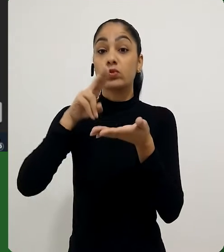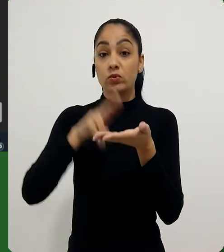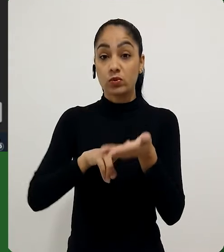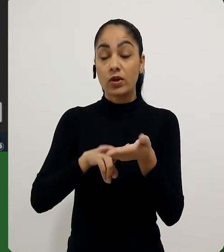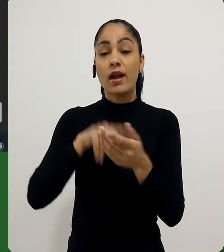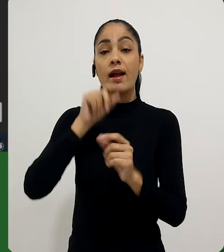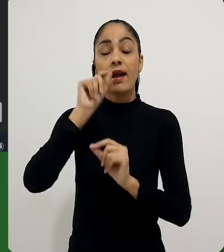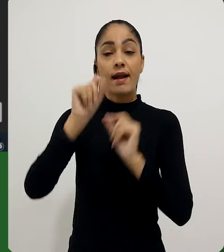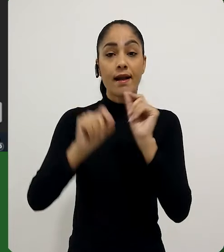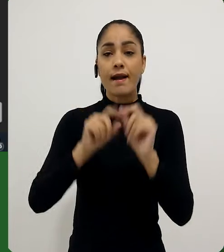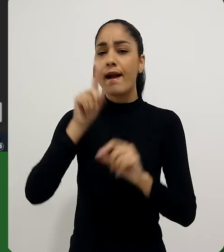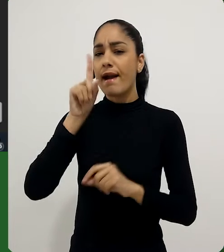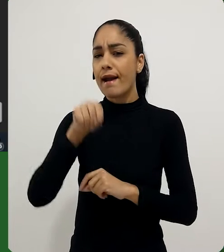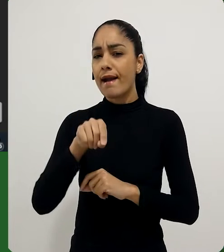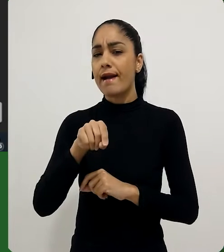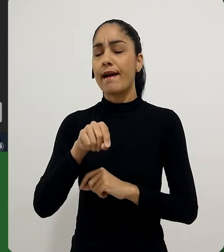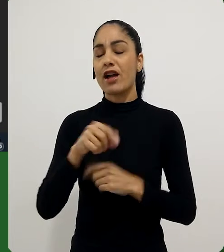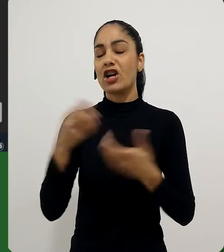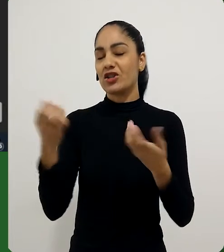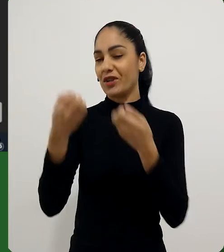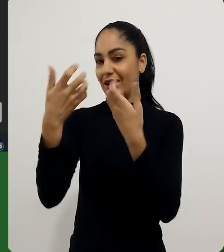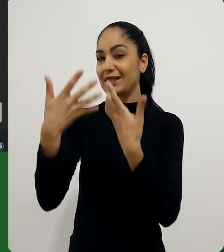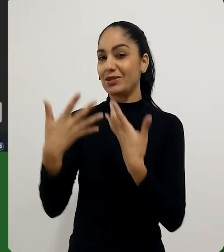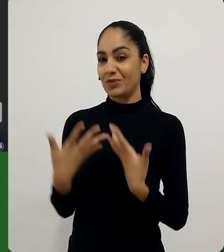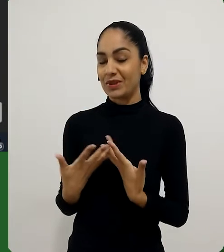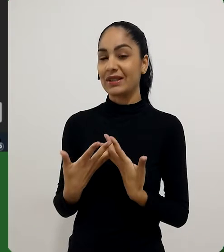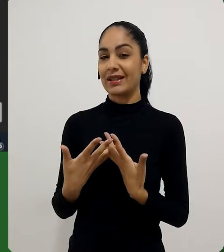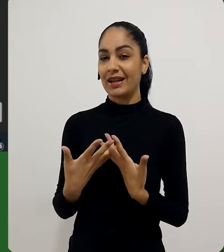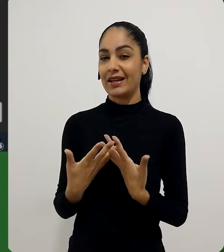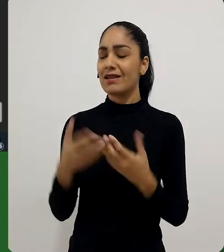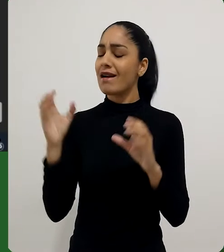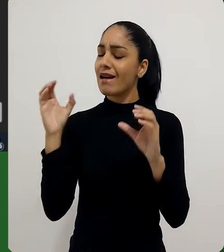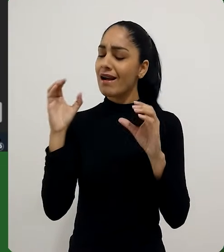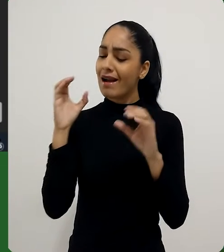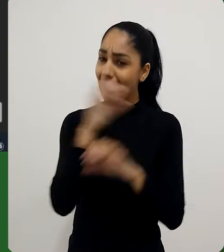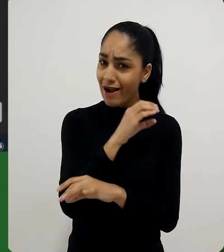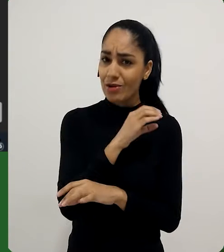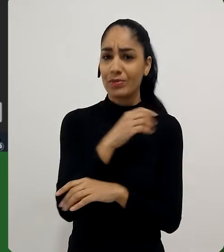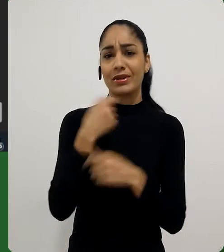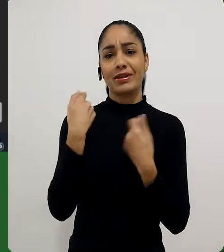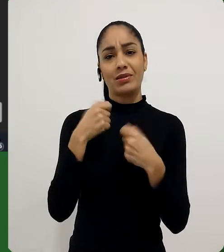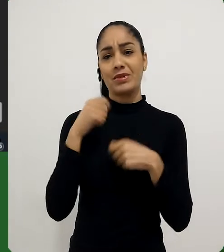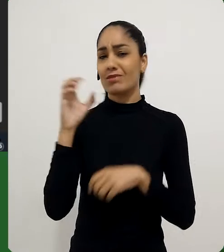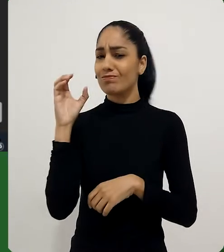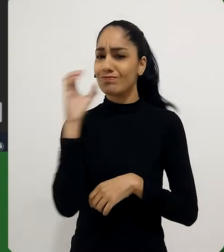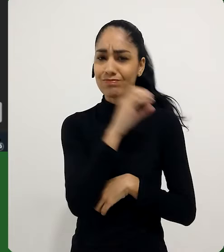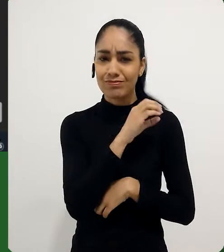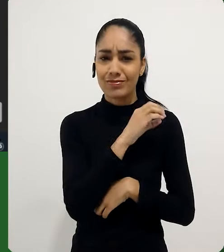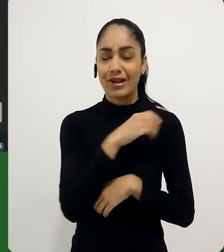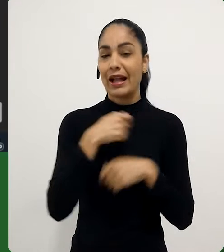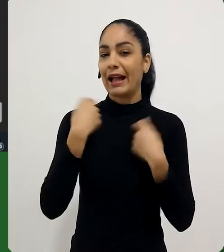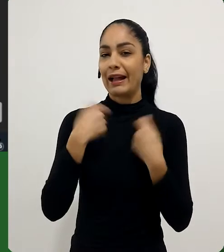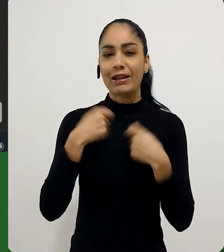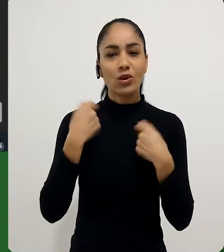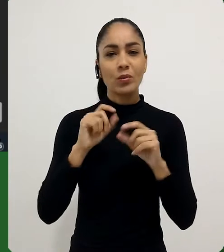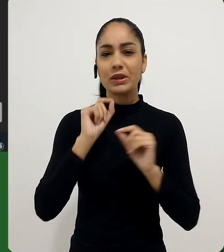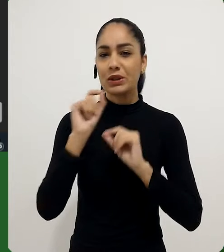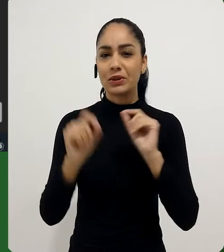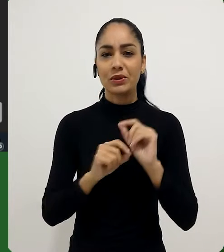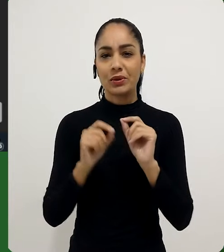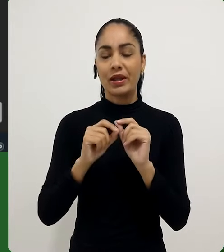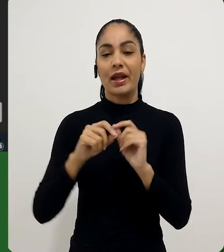linguagem moderna na correspondência, ela como até eu comentei, ela deve ser breve,